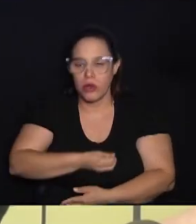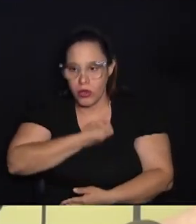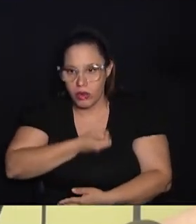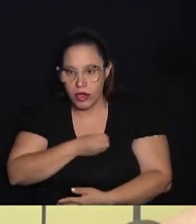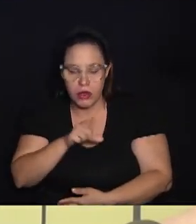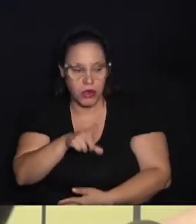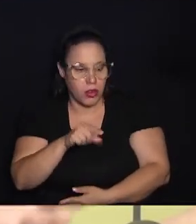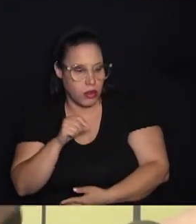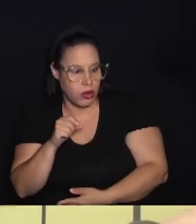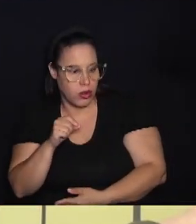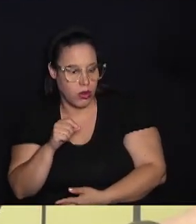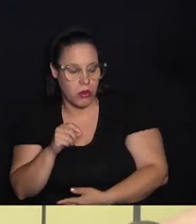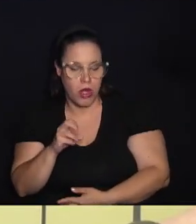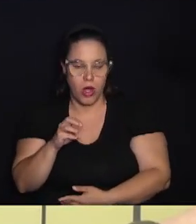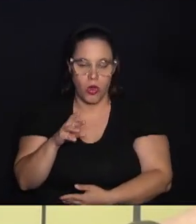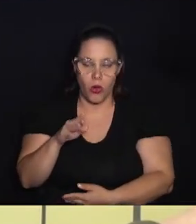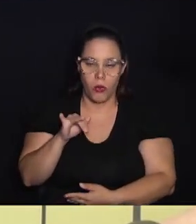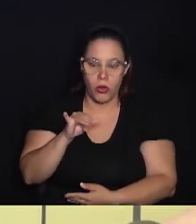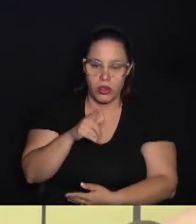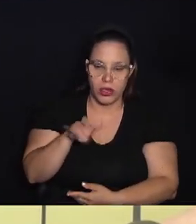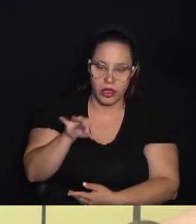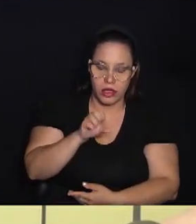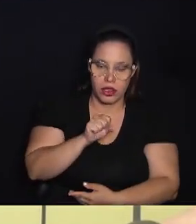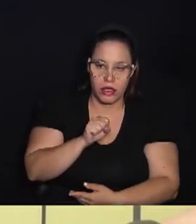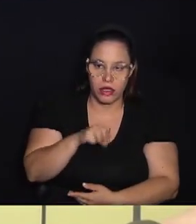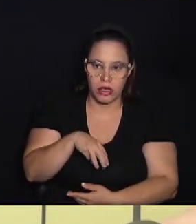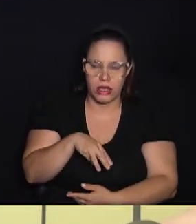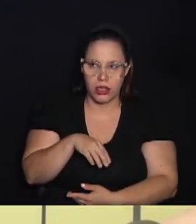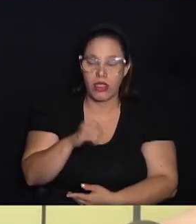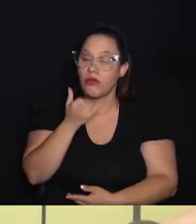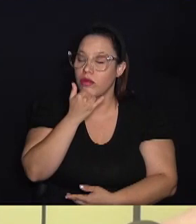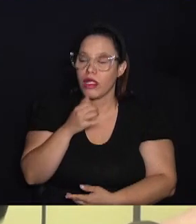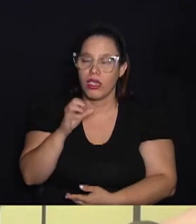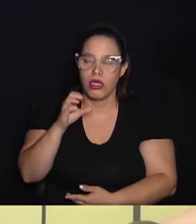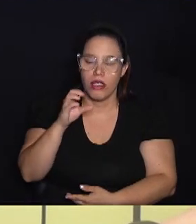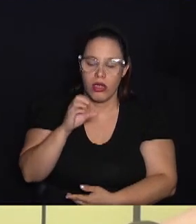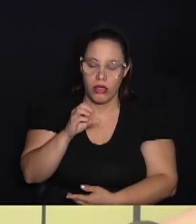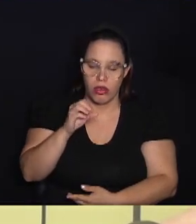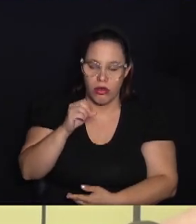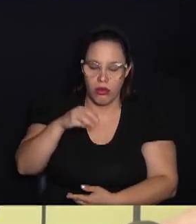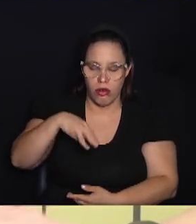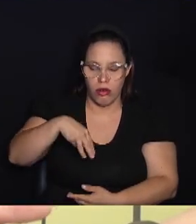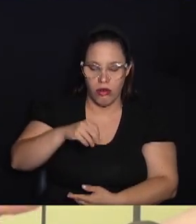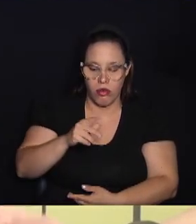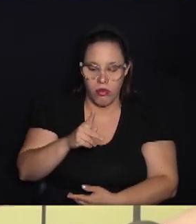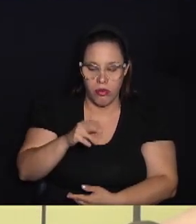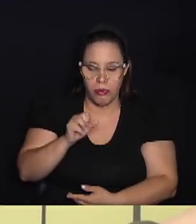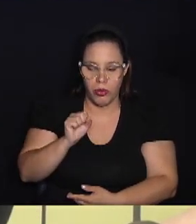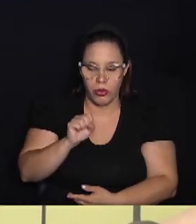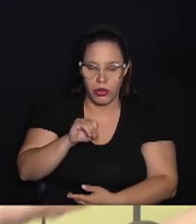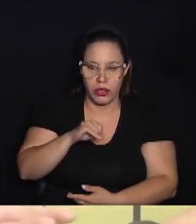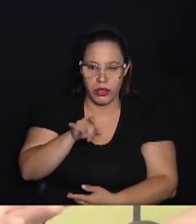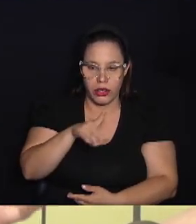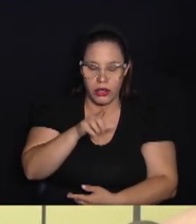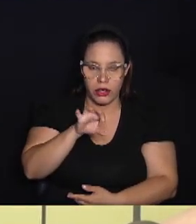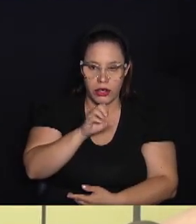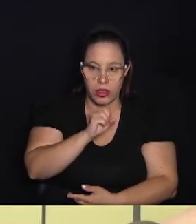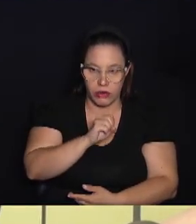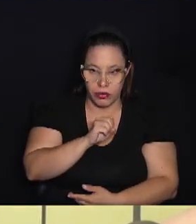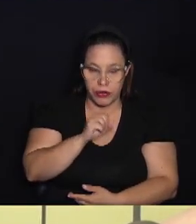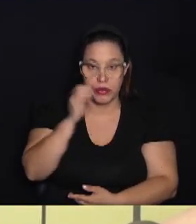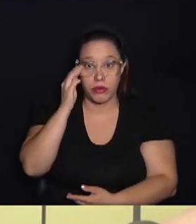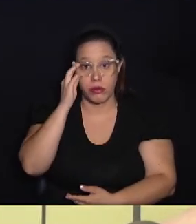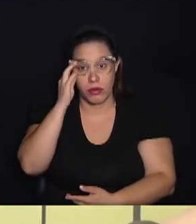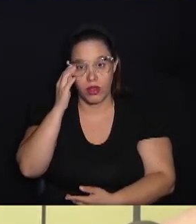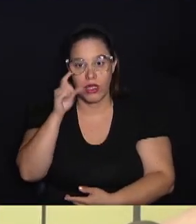escolher uma composição que seja boa para você no entanto não é mudando de coisa todos os dias que você vai ter parâmetro para escolher isso